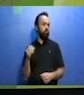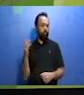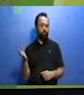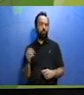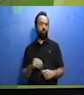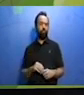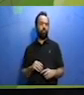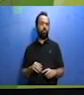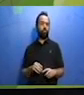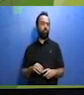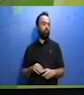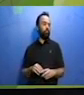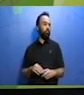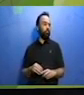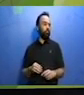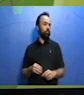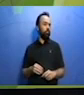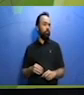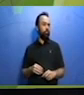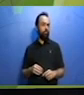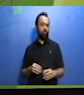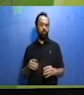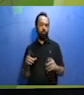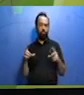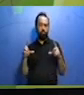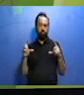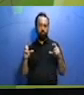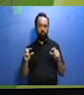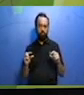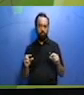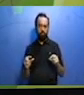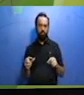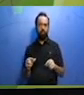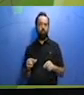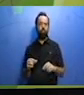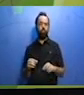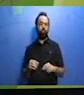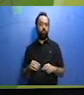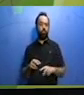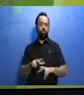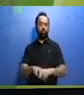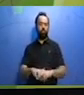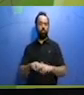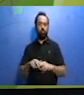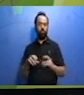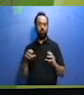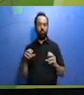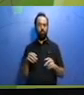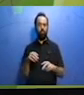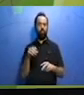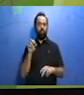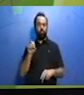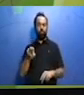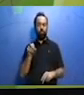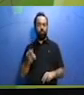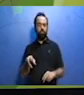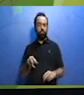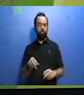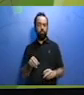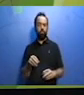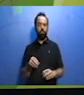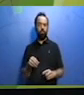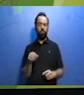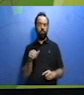Algumas medidas imediatas que podem minimizar aí os efeitos da poluição quando o petróleo é